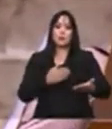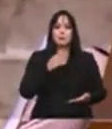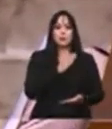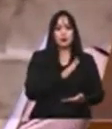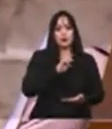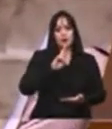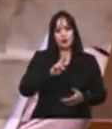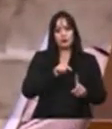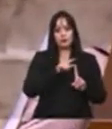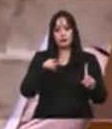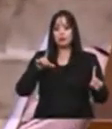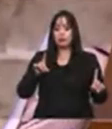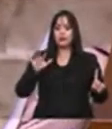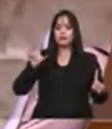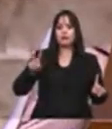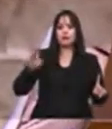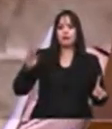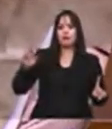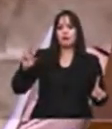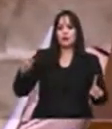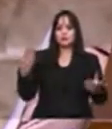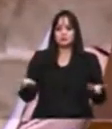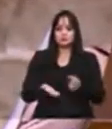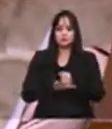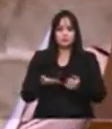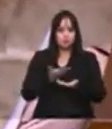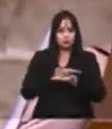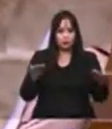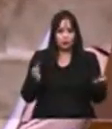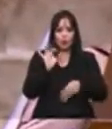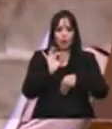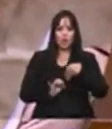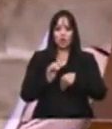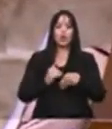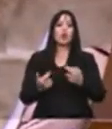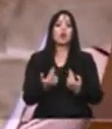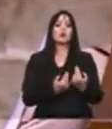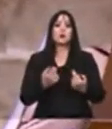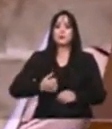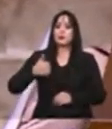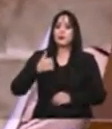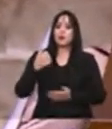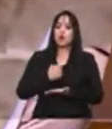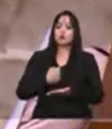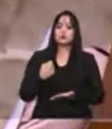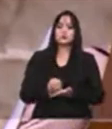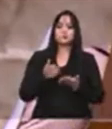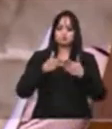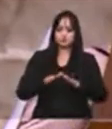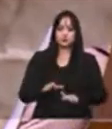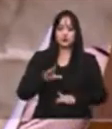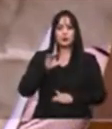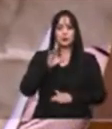e DVBR. Em suma, senhores e senhoras ministras, com relação ao primeiro contrato, firmado entre BR